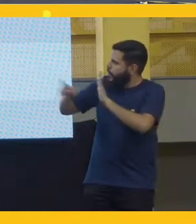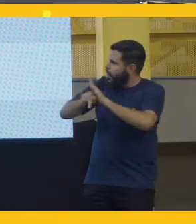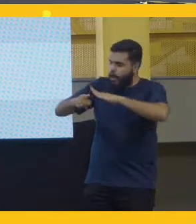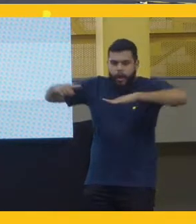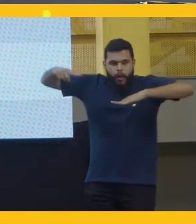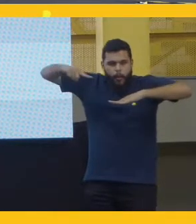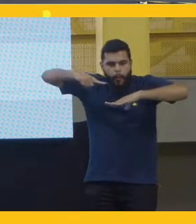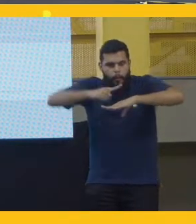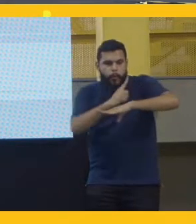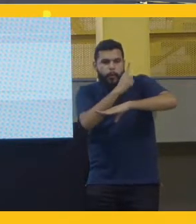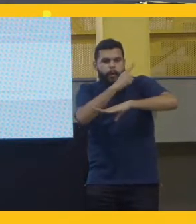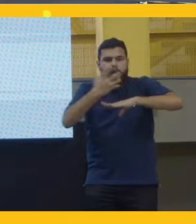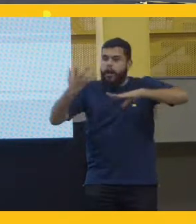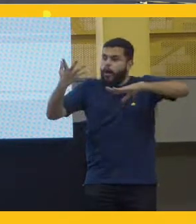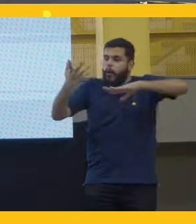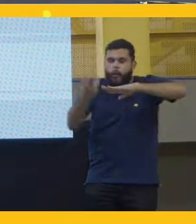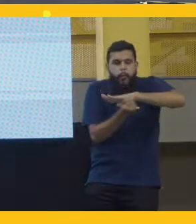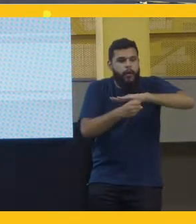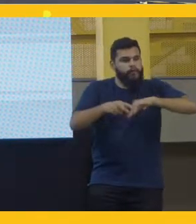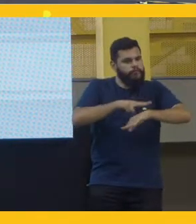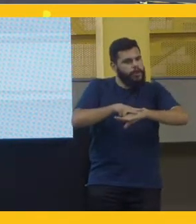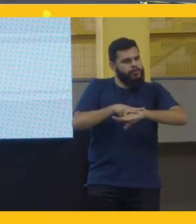magenta absorve o verde.